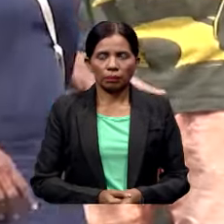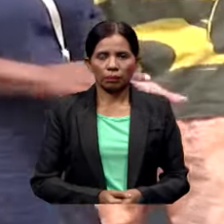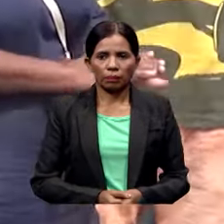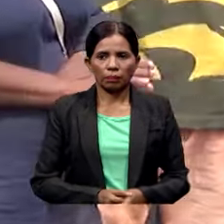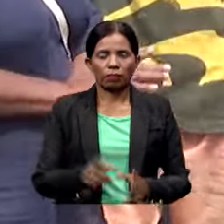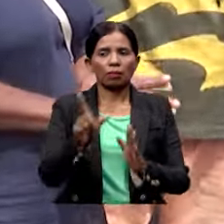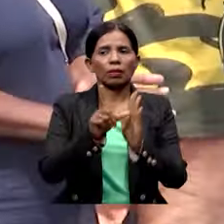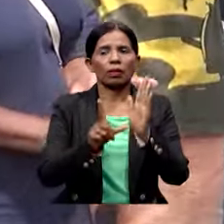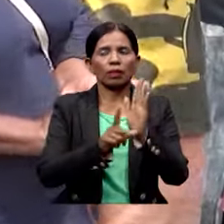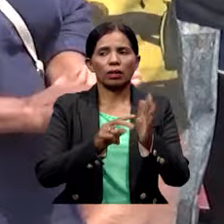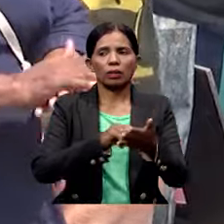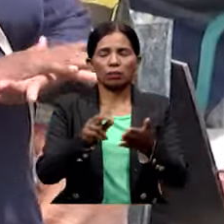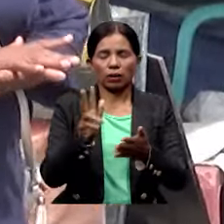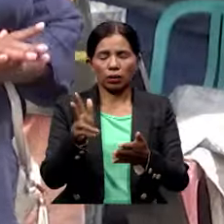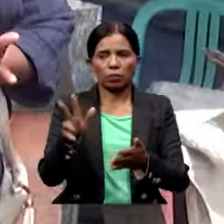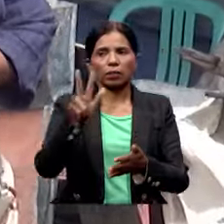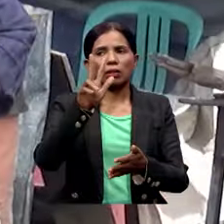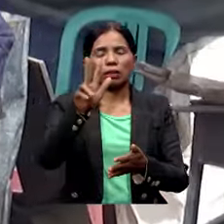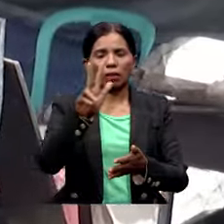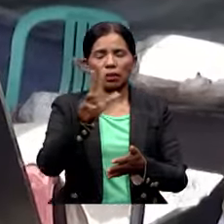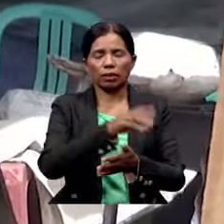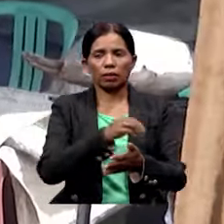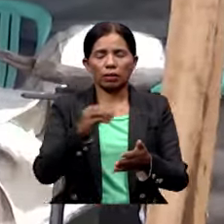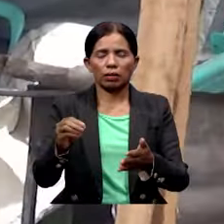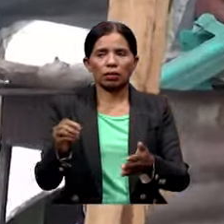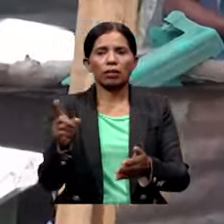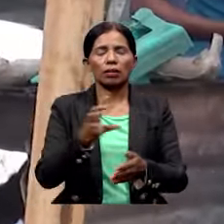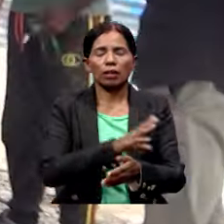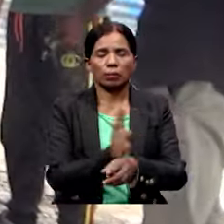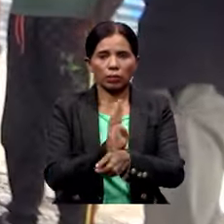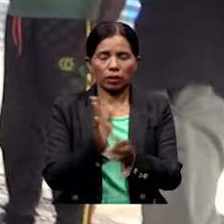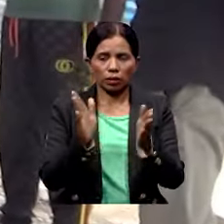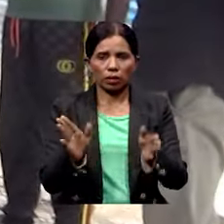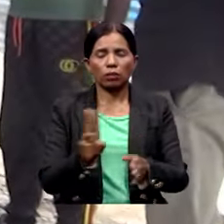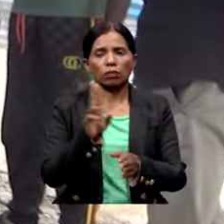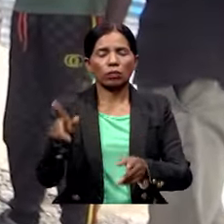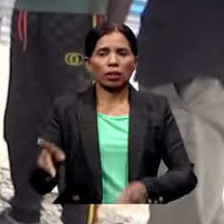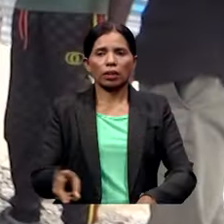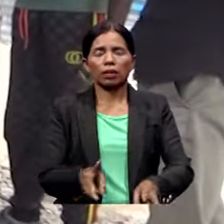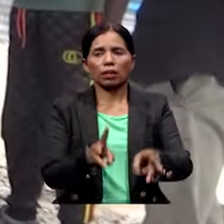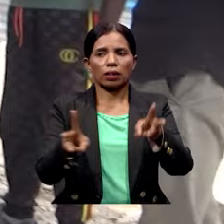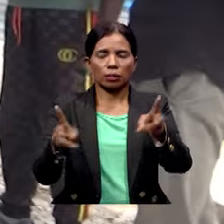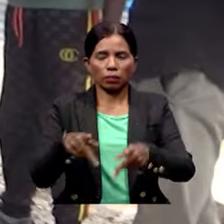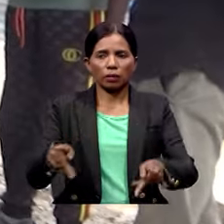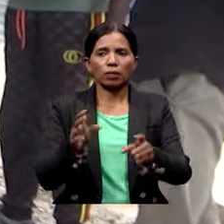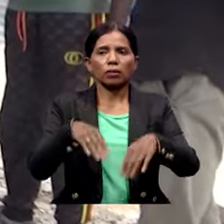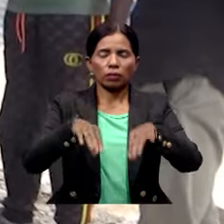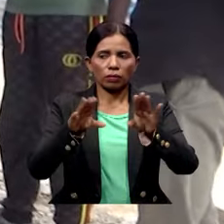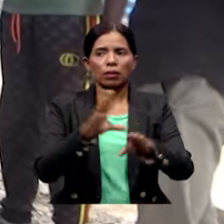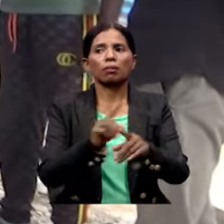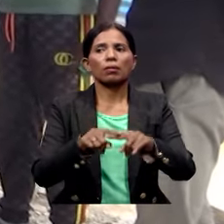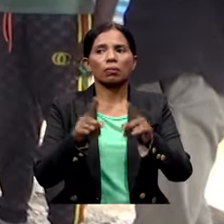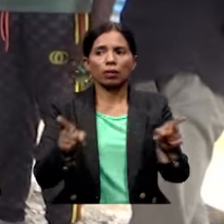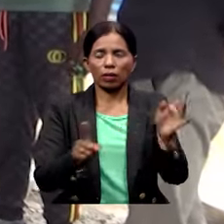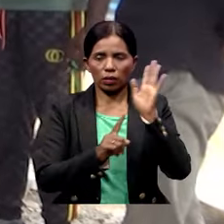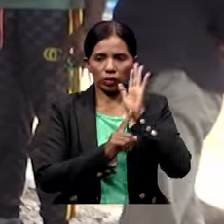Decreto-Lei número 33/2020 resim walu proíbe vendedor sira ocupa estrada pública ho di halo negócio, mas bem